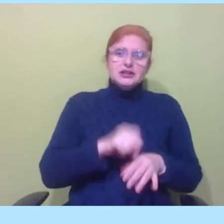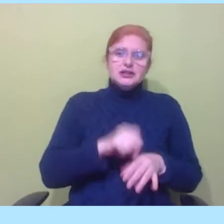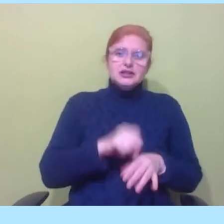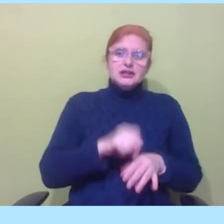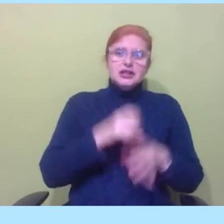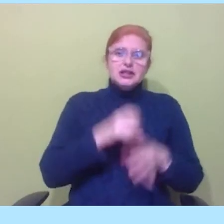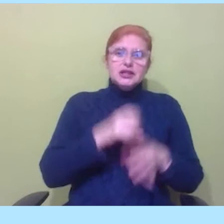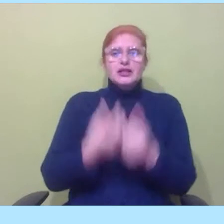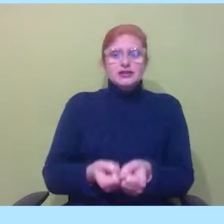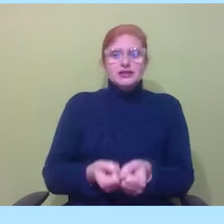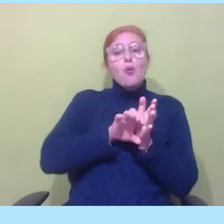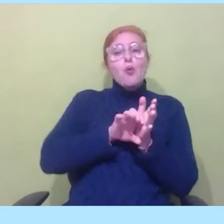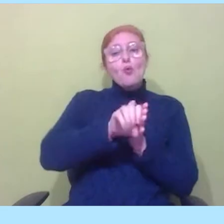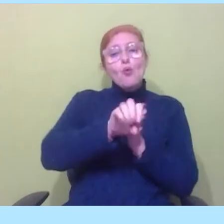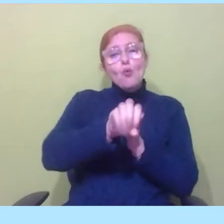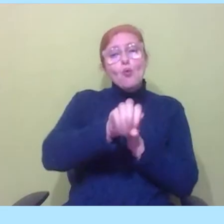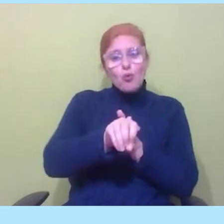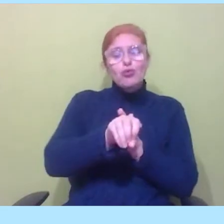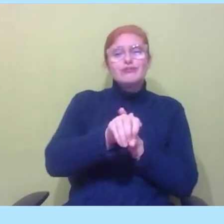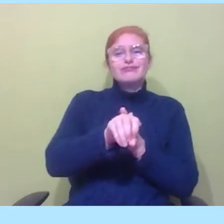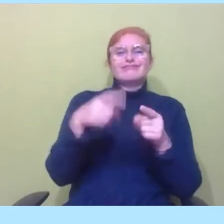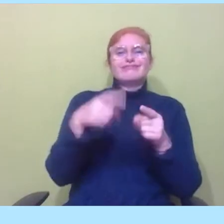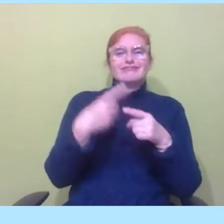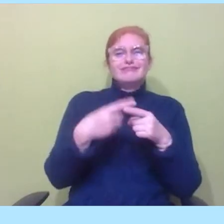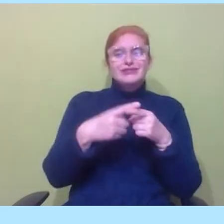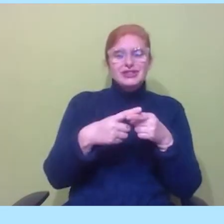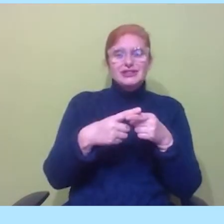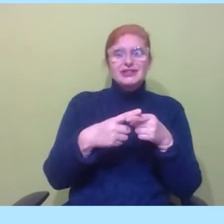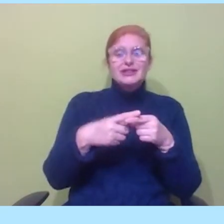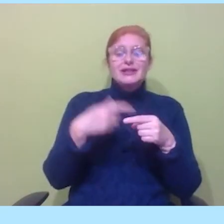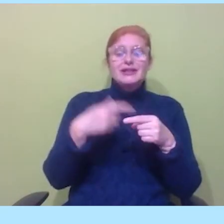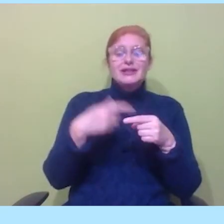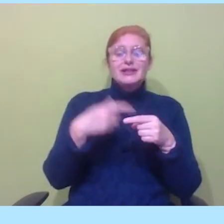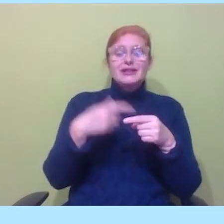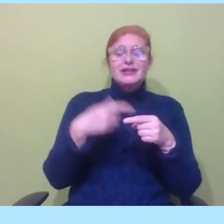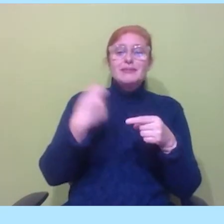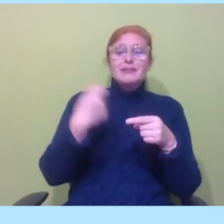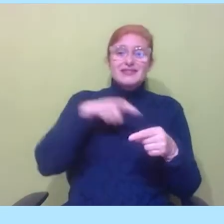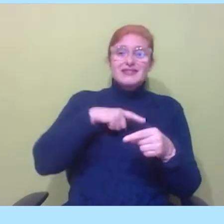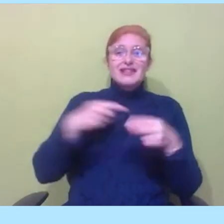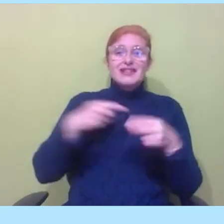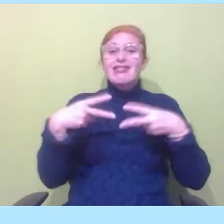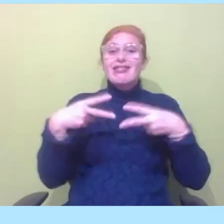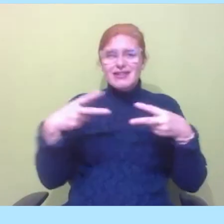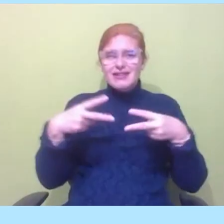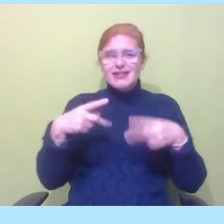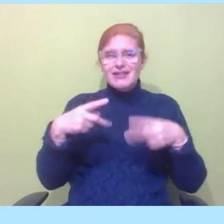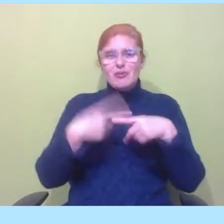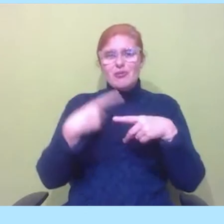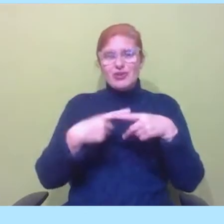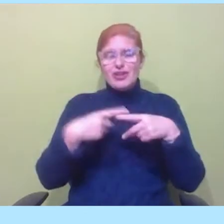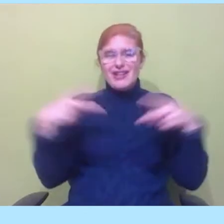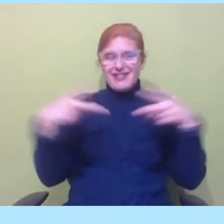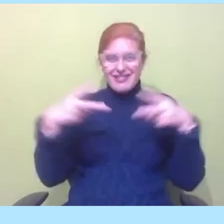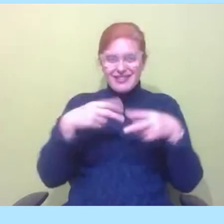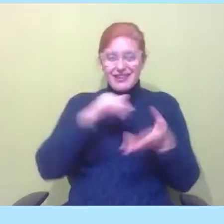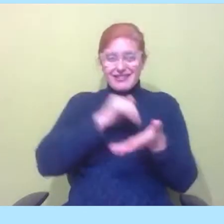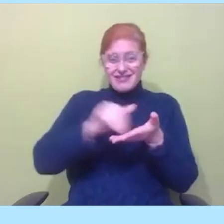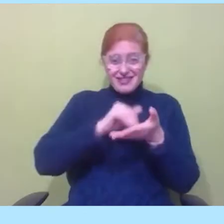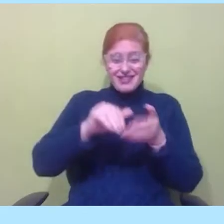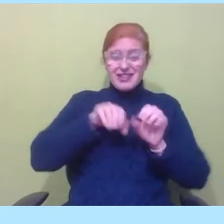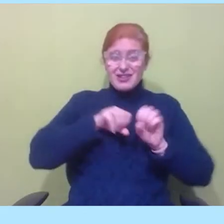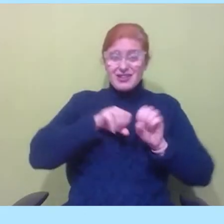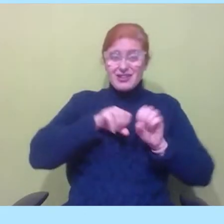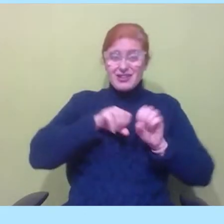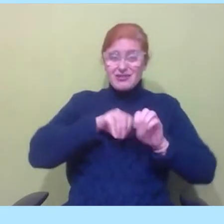ela gerar os links, porque os links que eram gerados pela Secretaria de Educação não davam conta. e também não preservavam a privacidade dos professores, por exemplo, para gravar